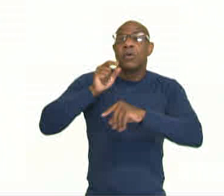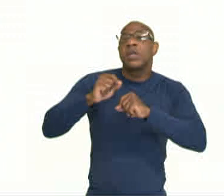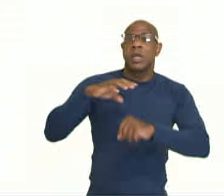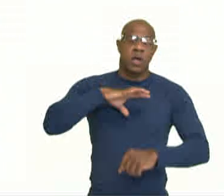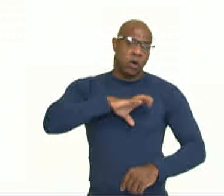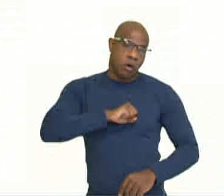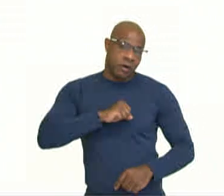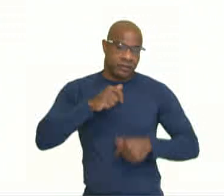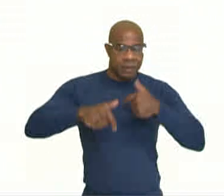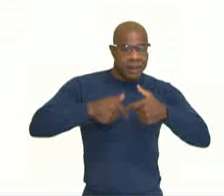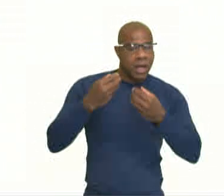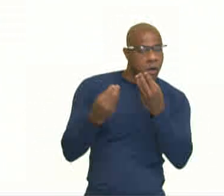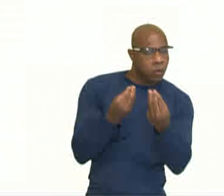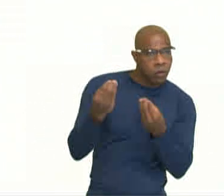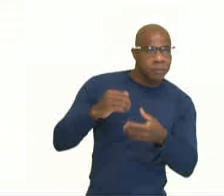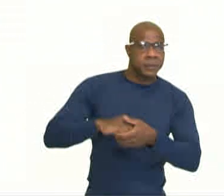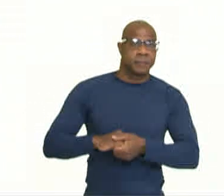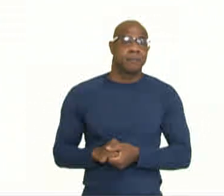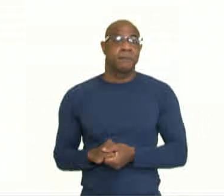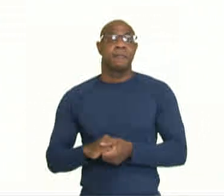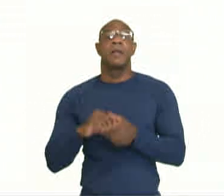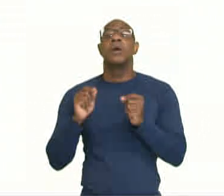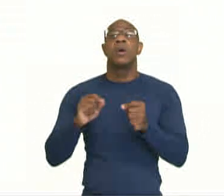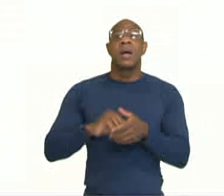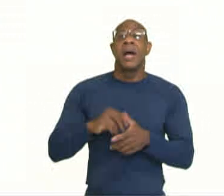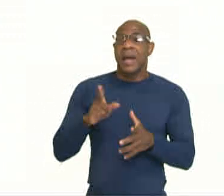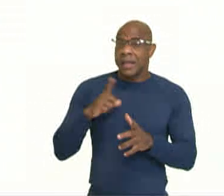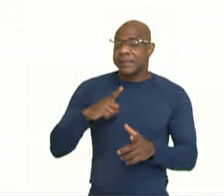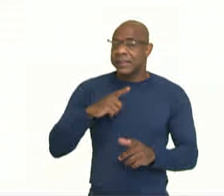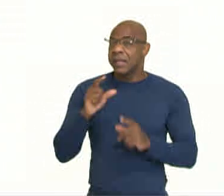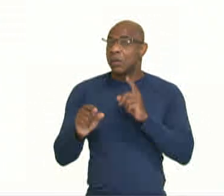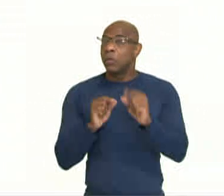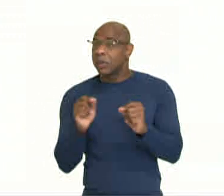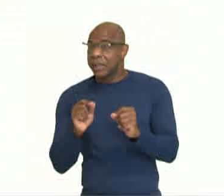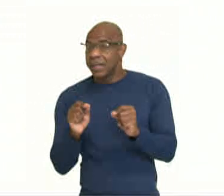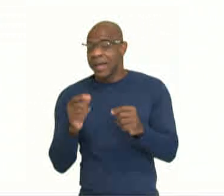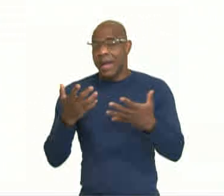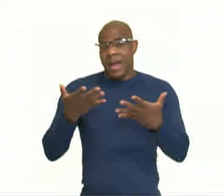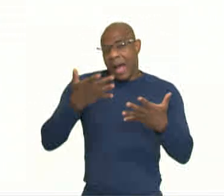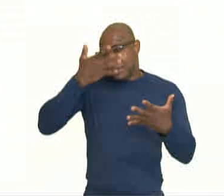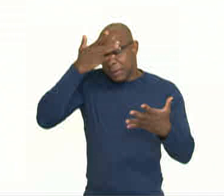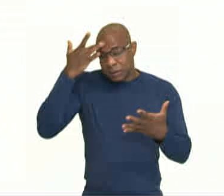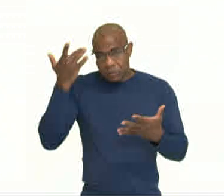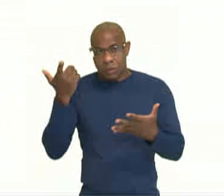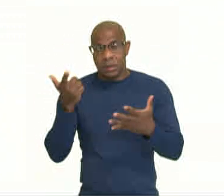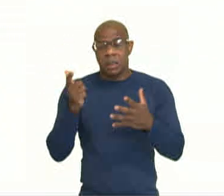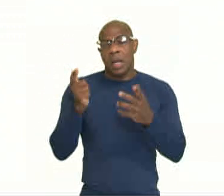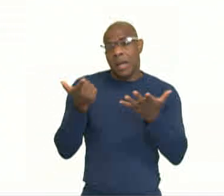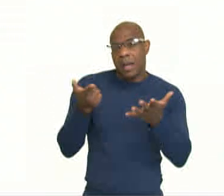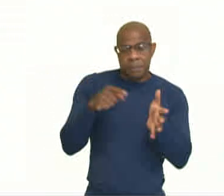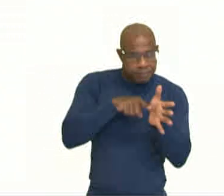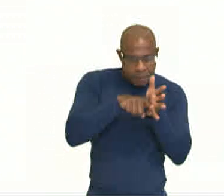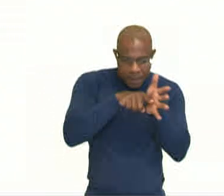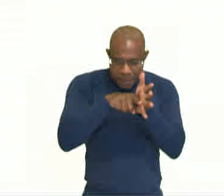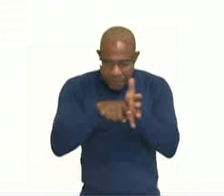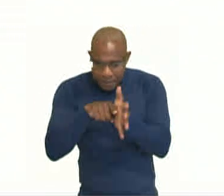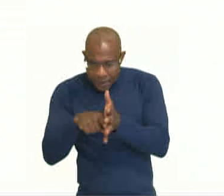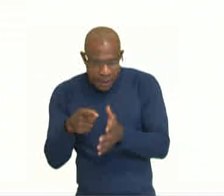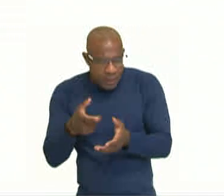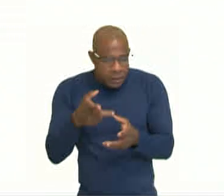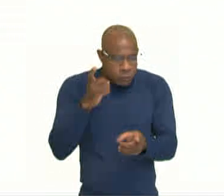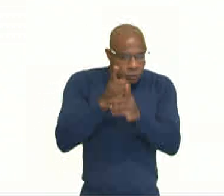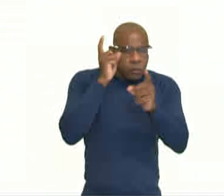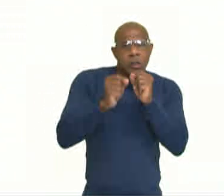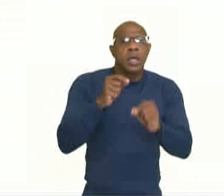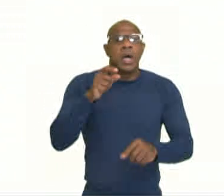O período pós-ENEM é marcado por muitas pressões externas e logo encontrar uma área de interesse